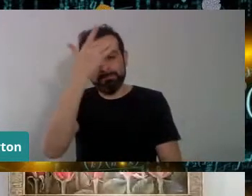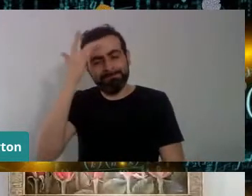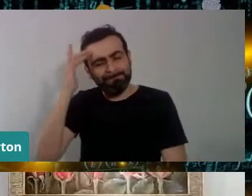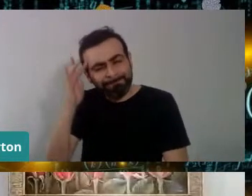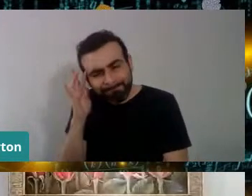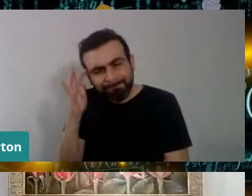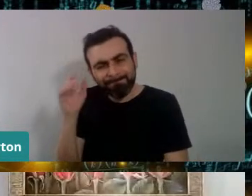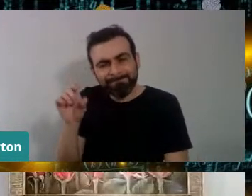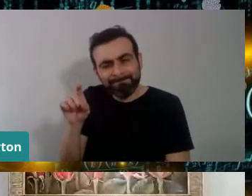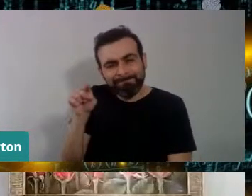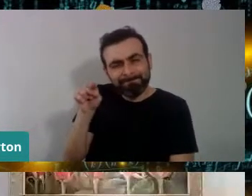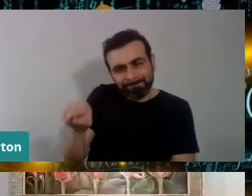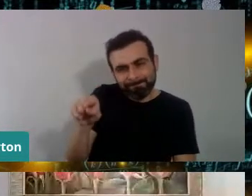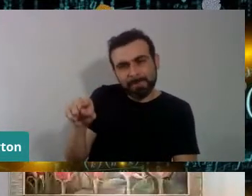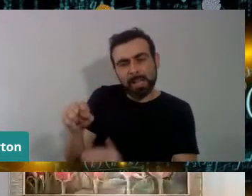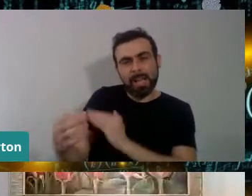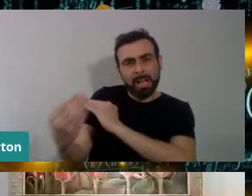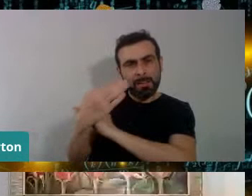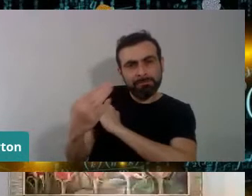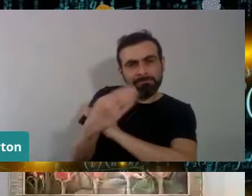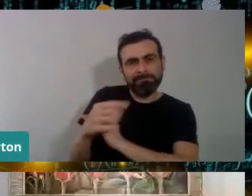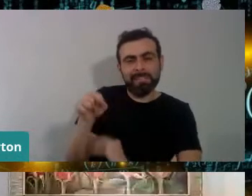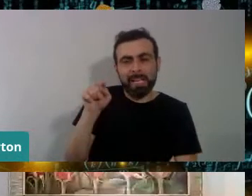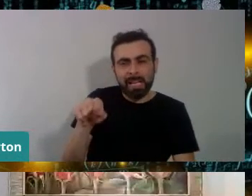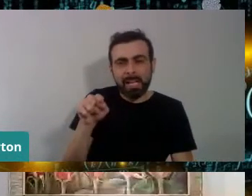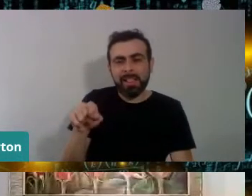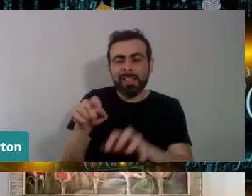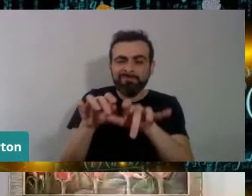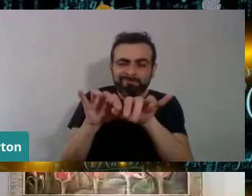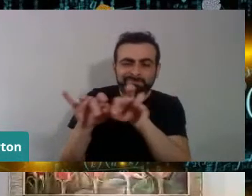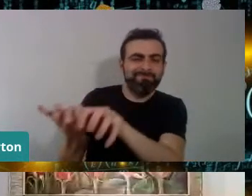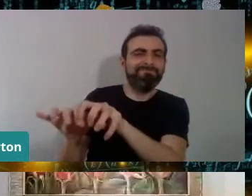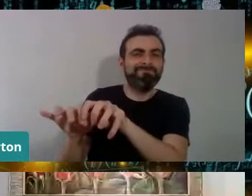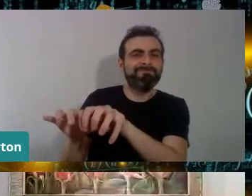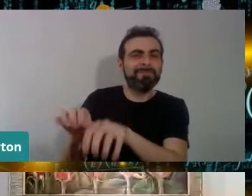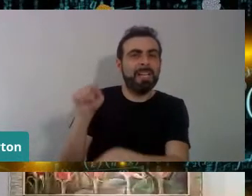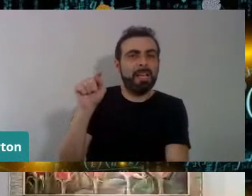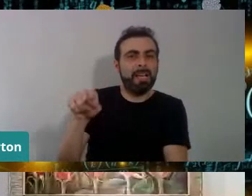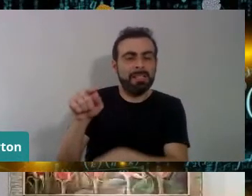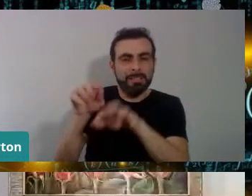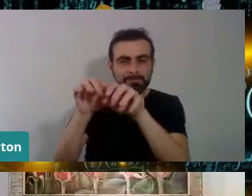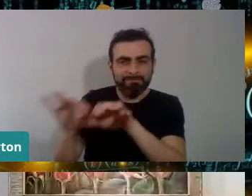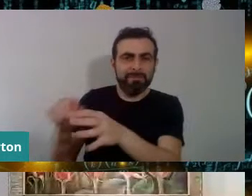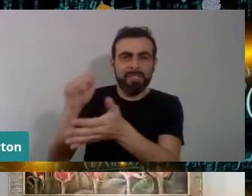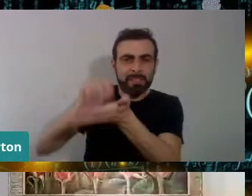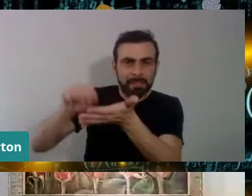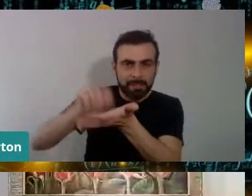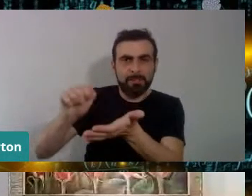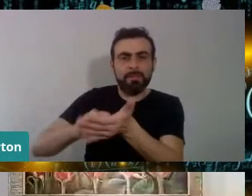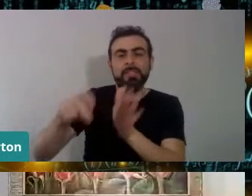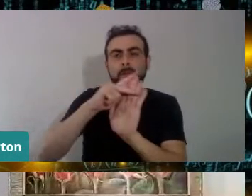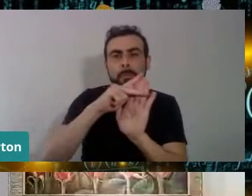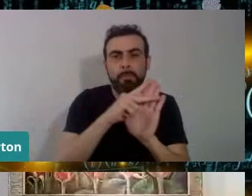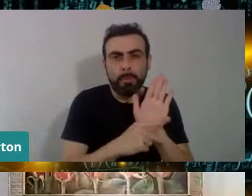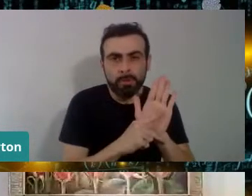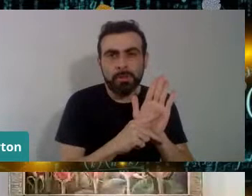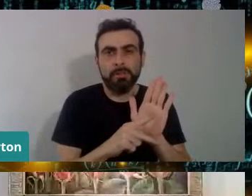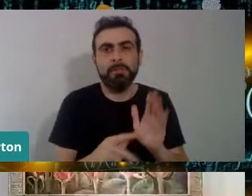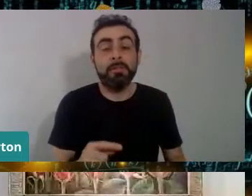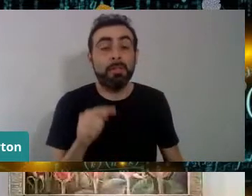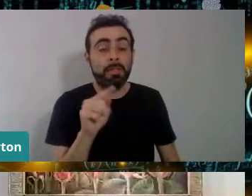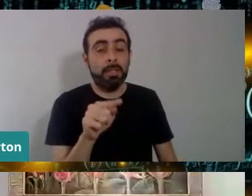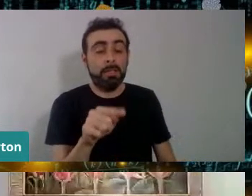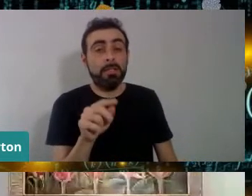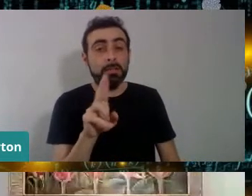muito, né? Que é a pessoa que digitava tudo, escrevia o projeto para nós.